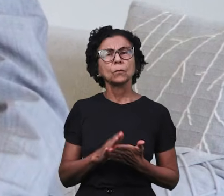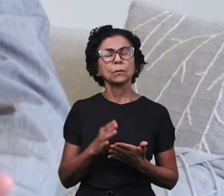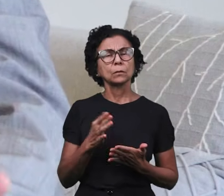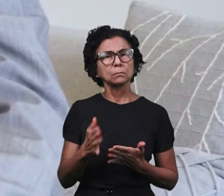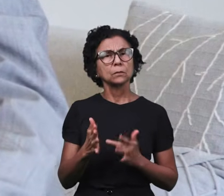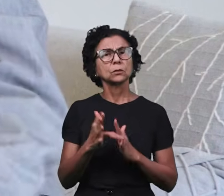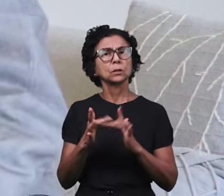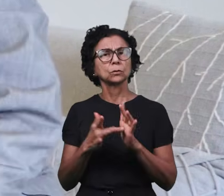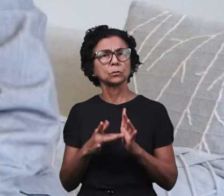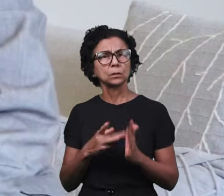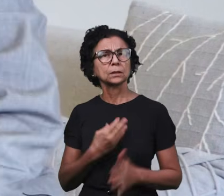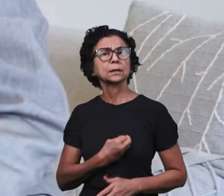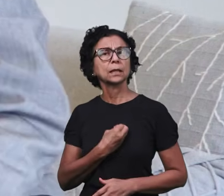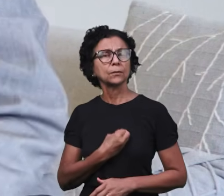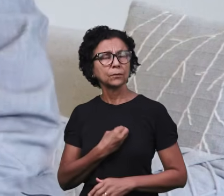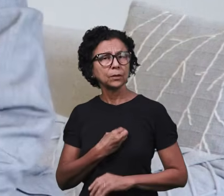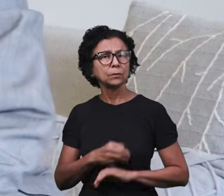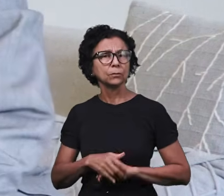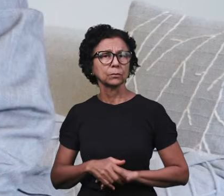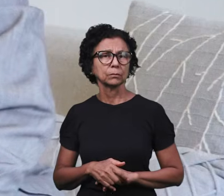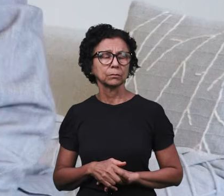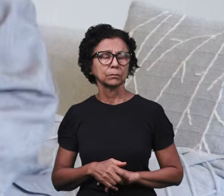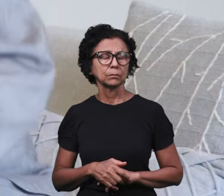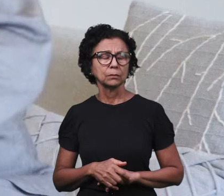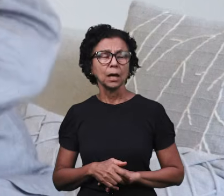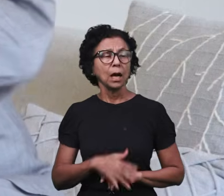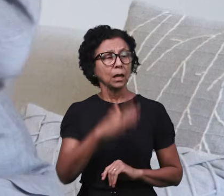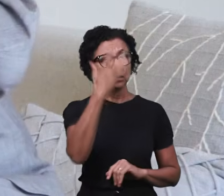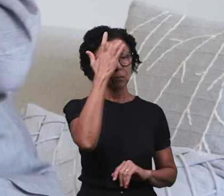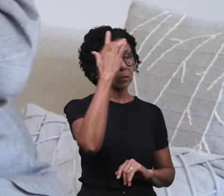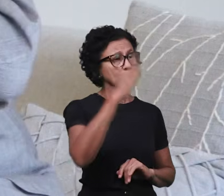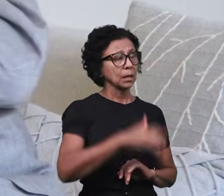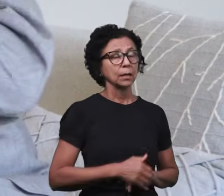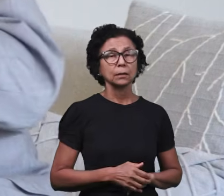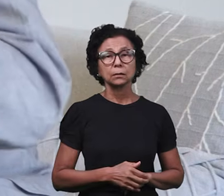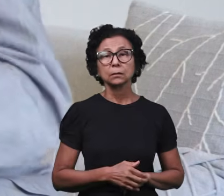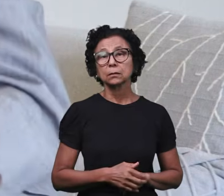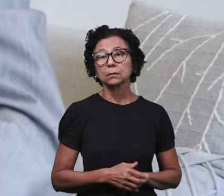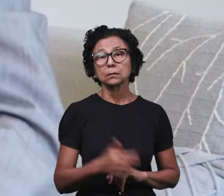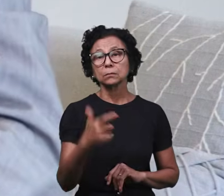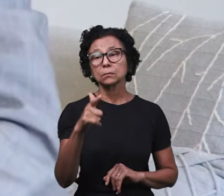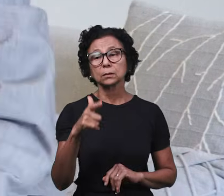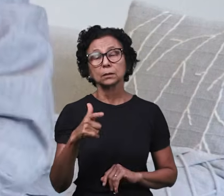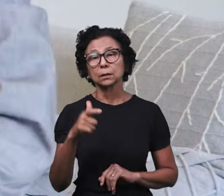vivo, porque não possui a bênção da salvação. Pensa que Jesus foi apenas um líder